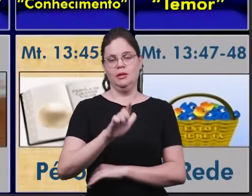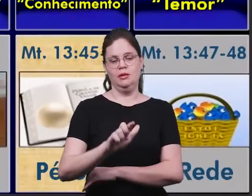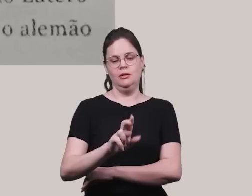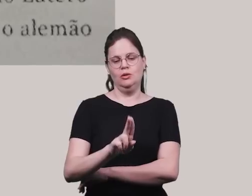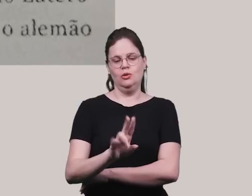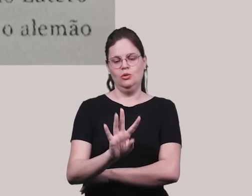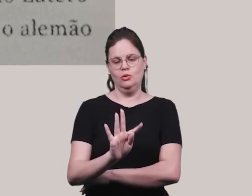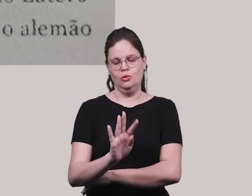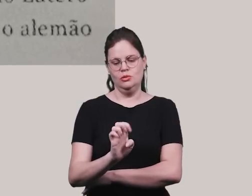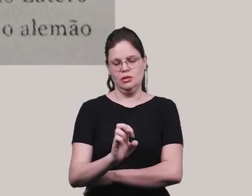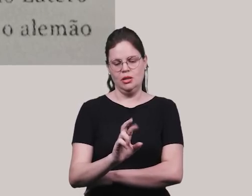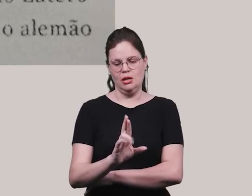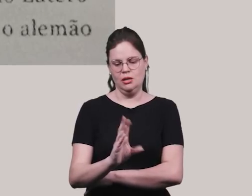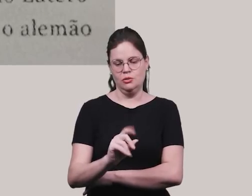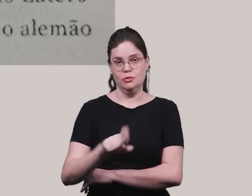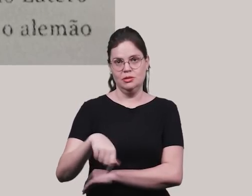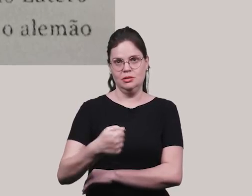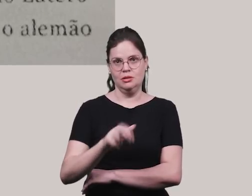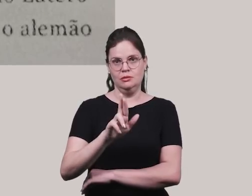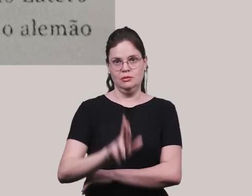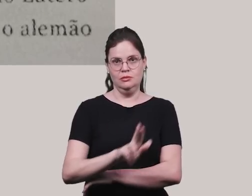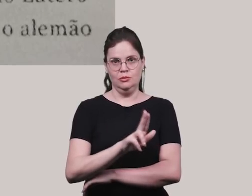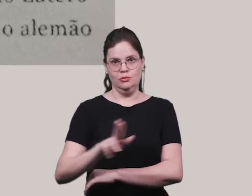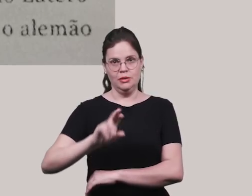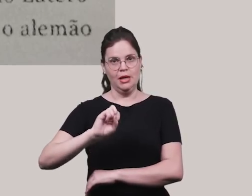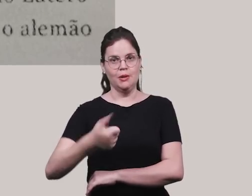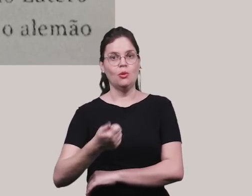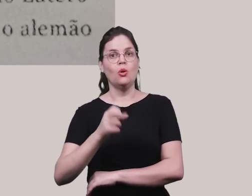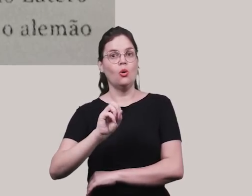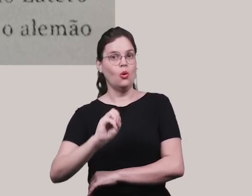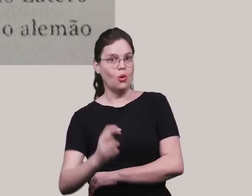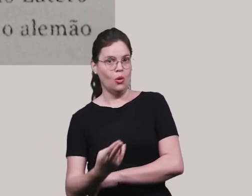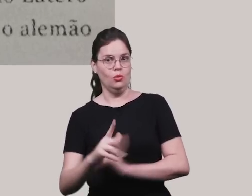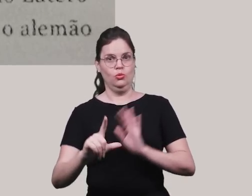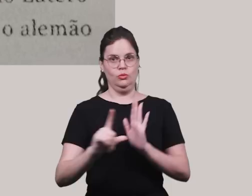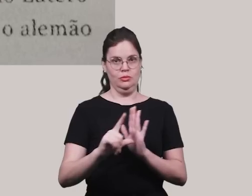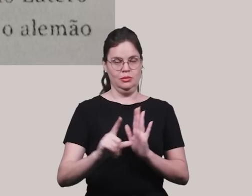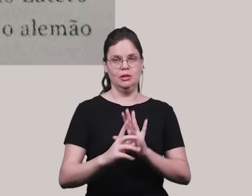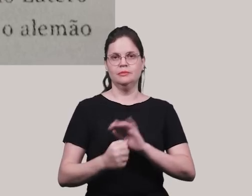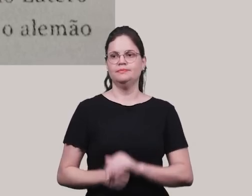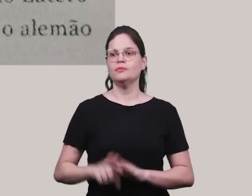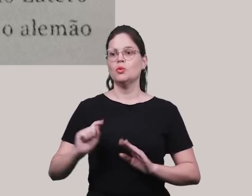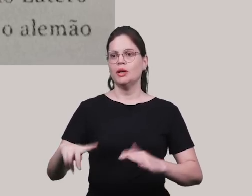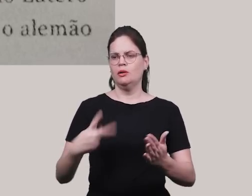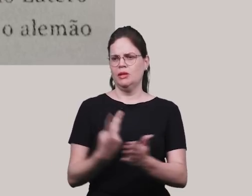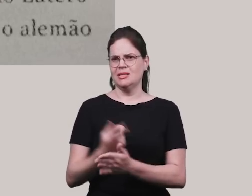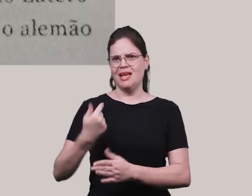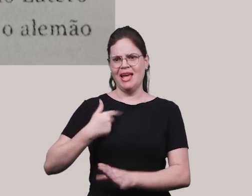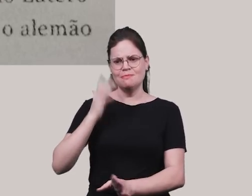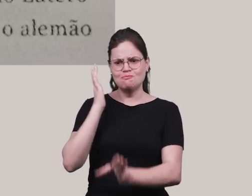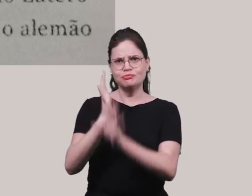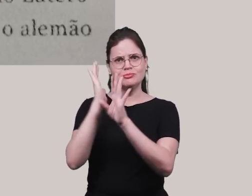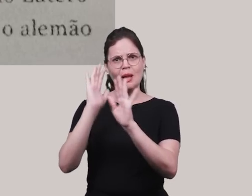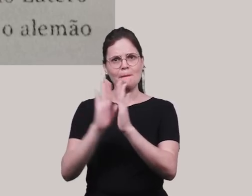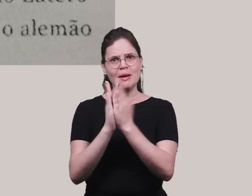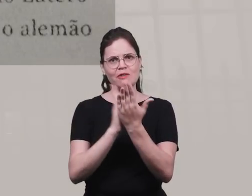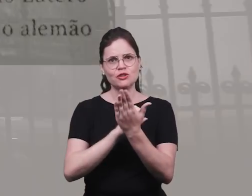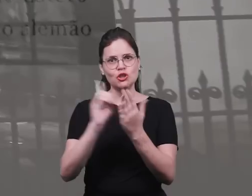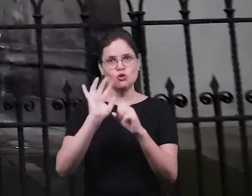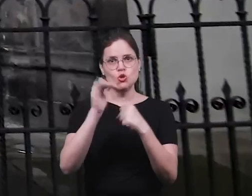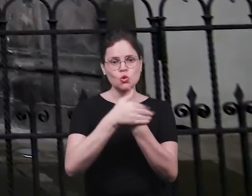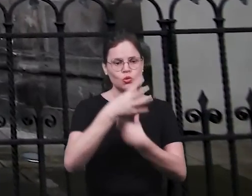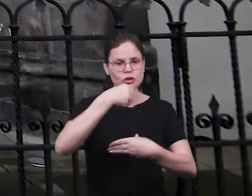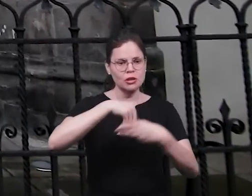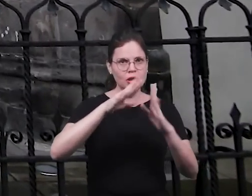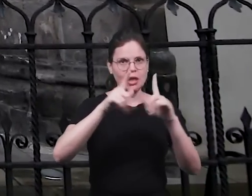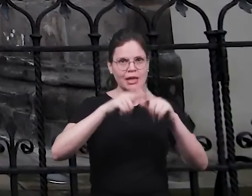Lutero, 1517, ele coloca então as 95 teses lá na porta